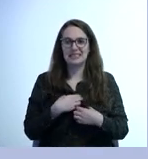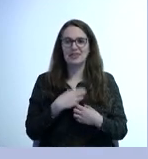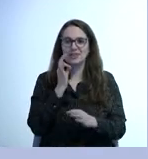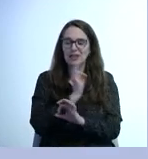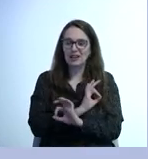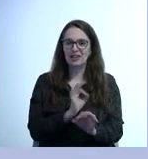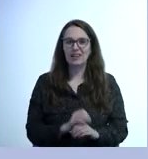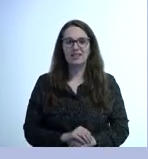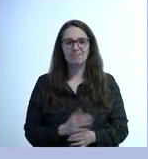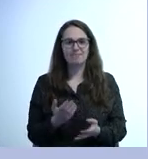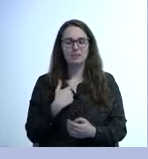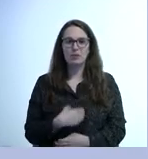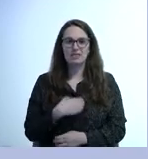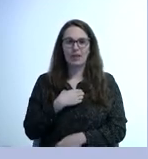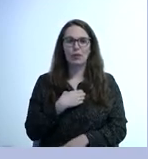Sinto que